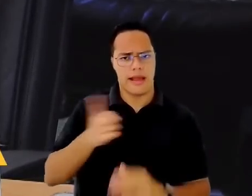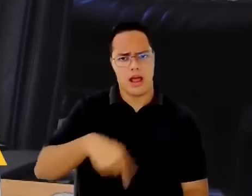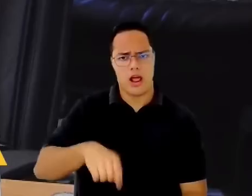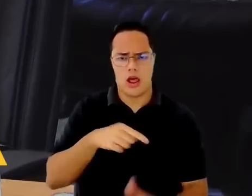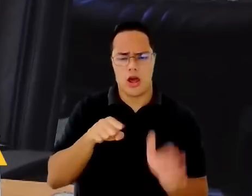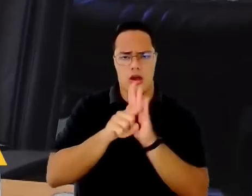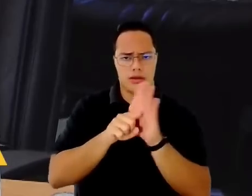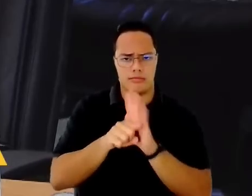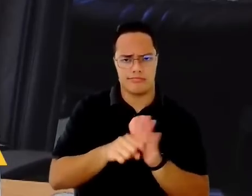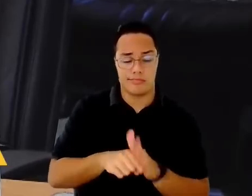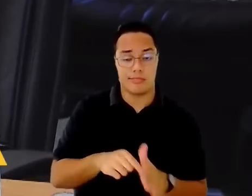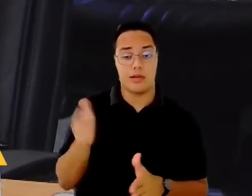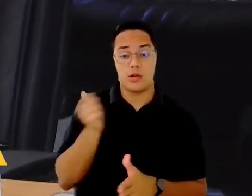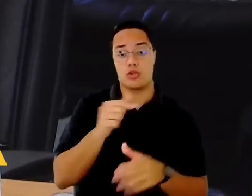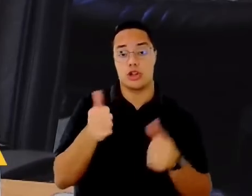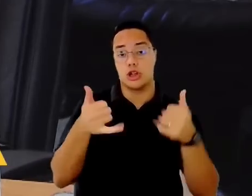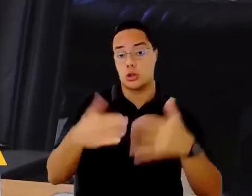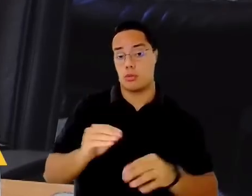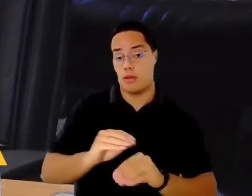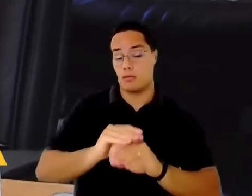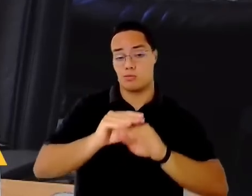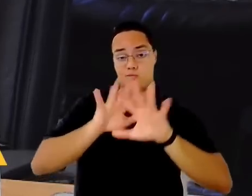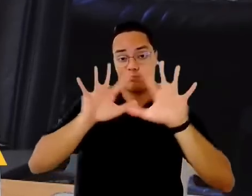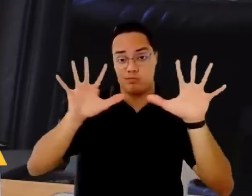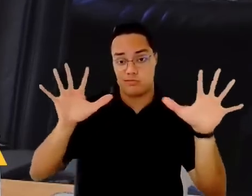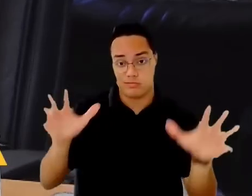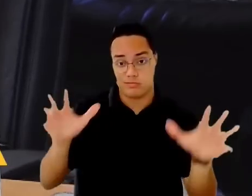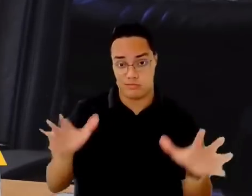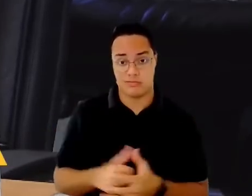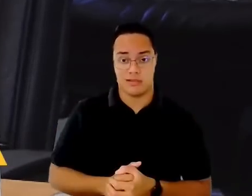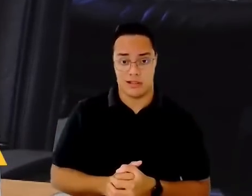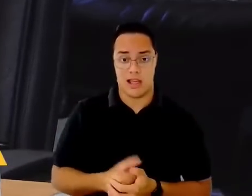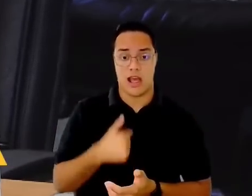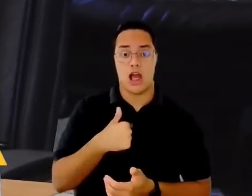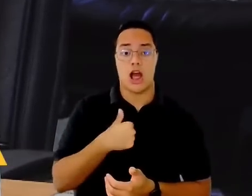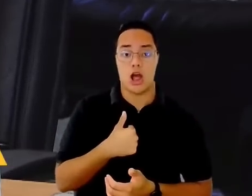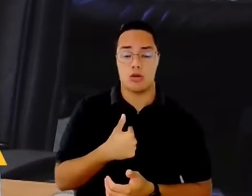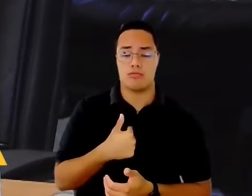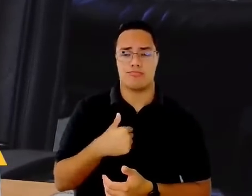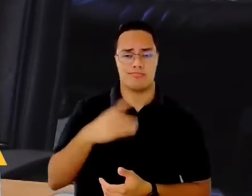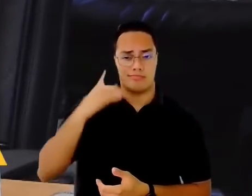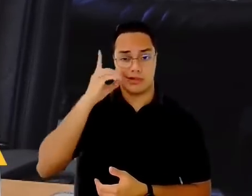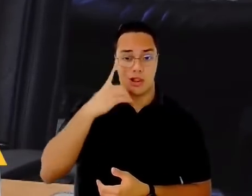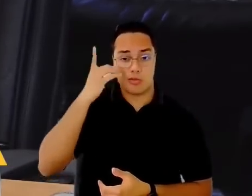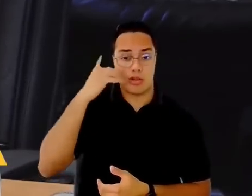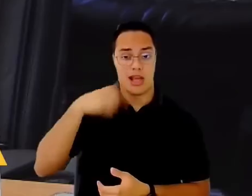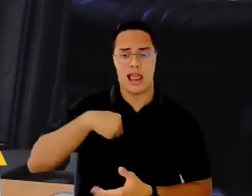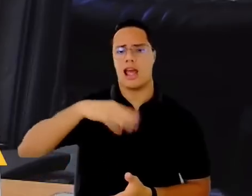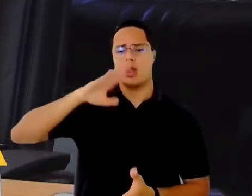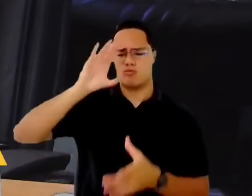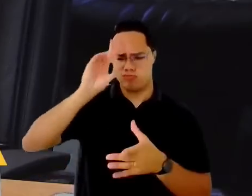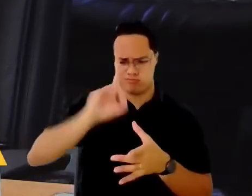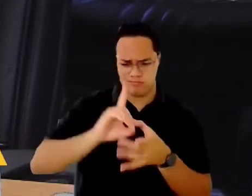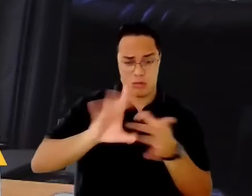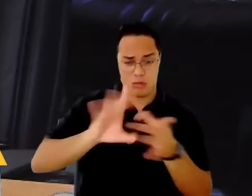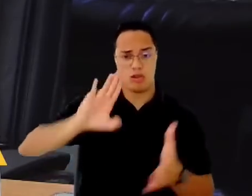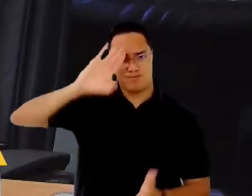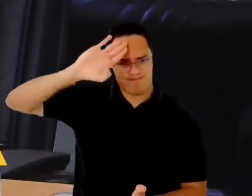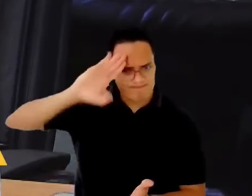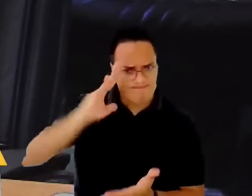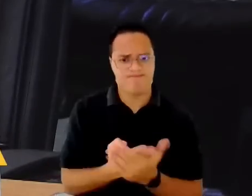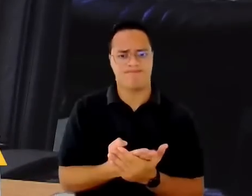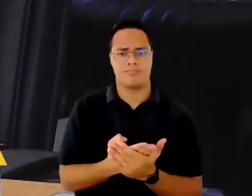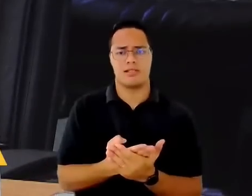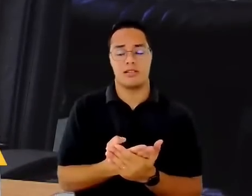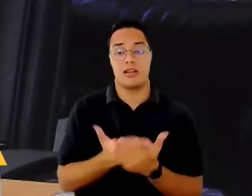clareza eu sou uma deputada que que eu acredito na democracia e o princípio da Democracia é você poder